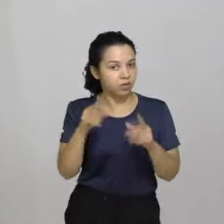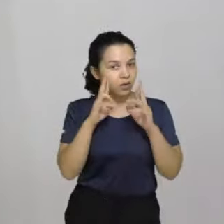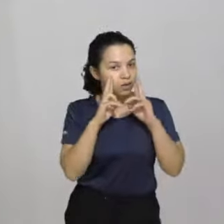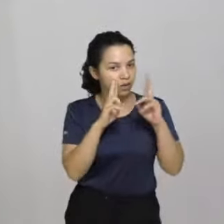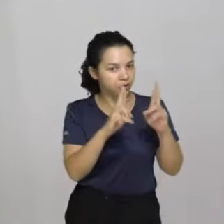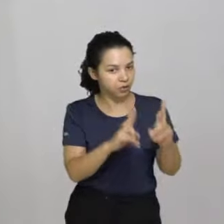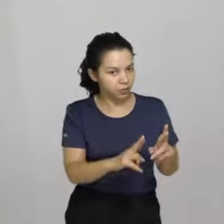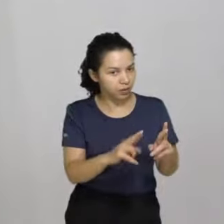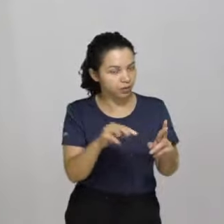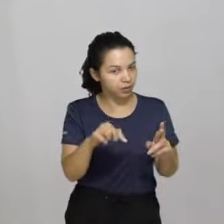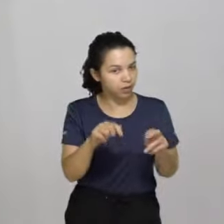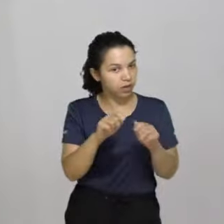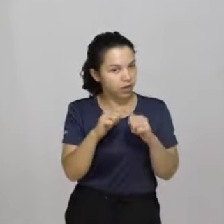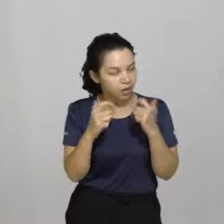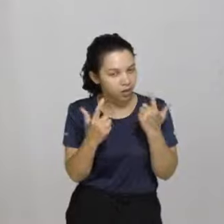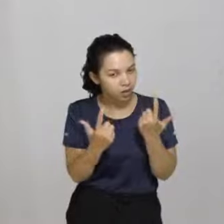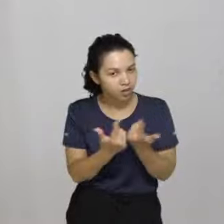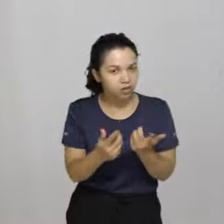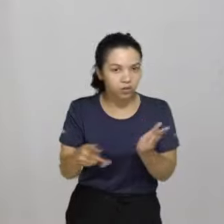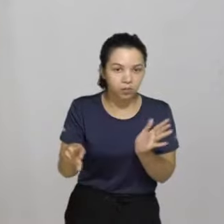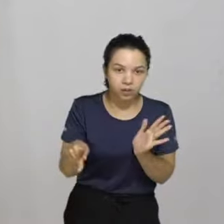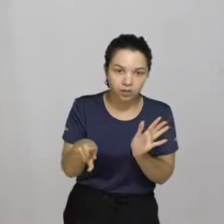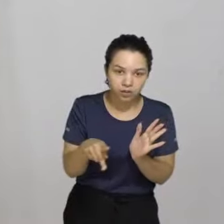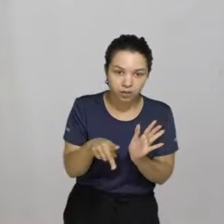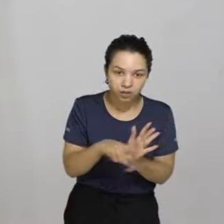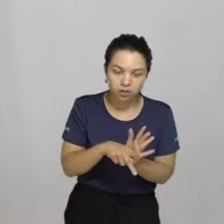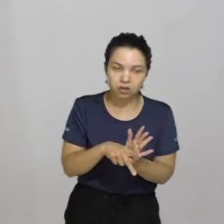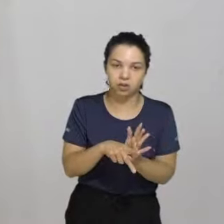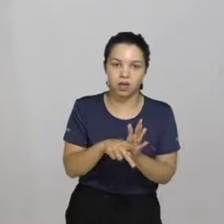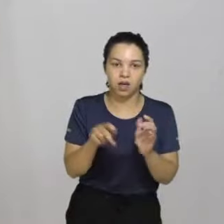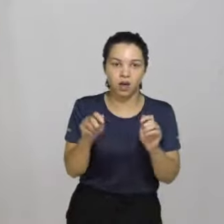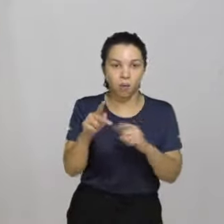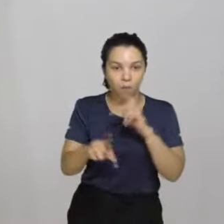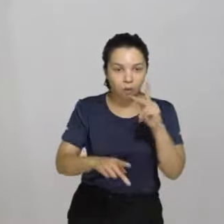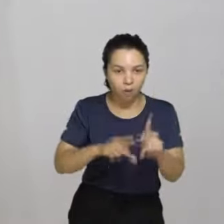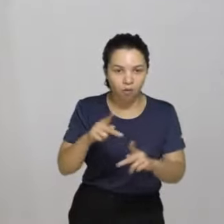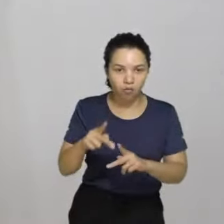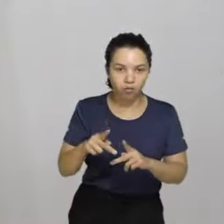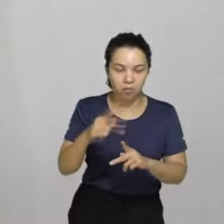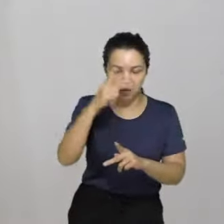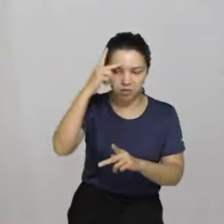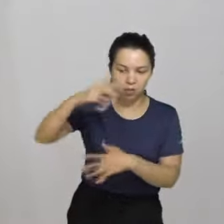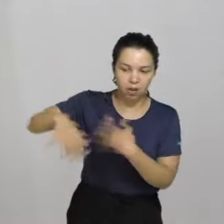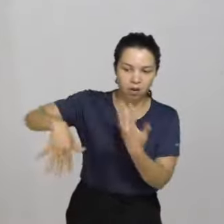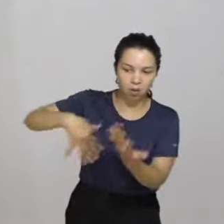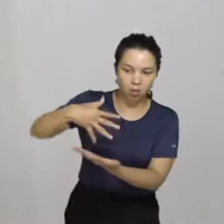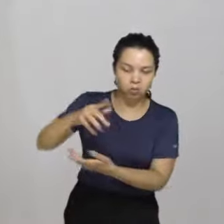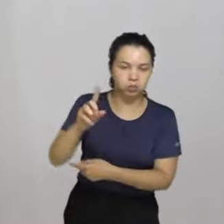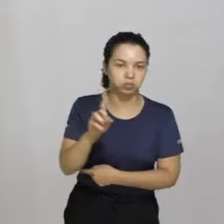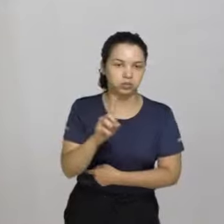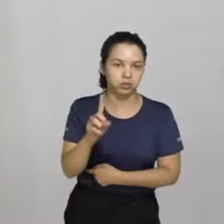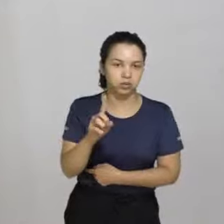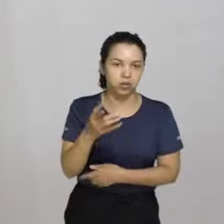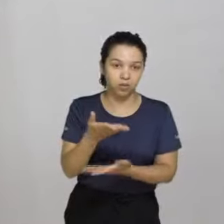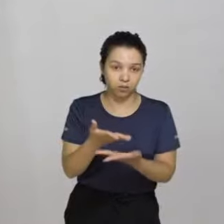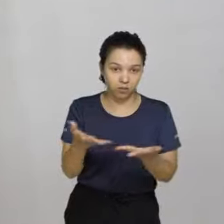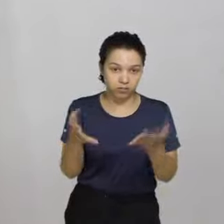Essa casa é do povo, não é casa do bagunçador. Então peço a gentileza para que vocês possam ouvir.